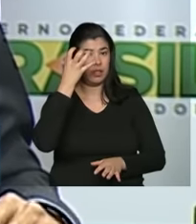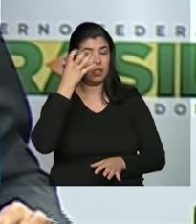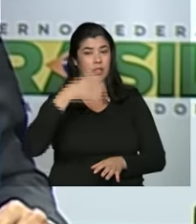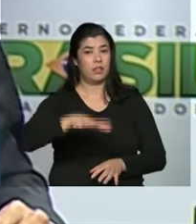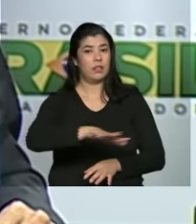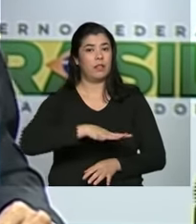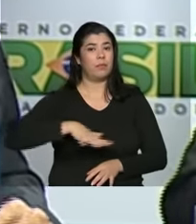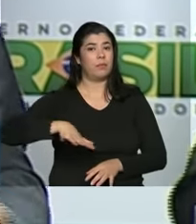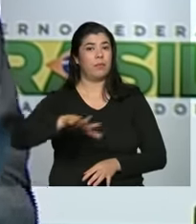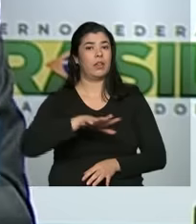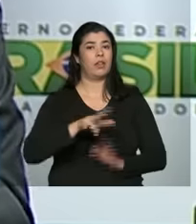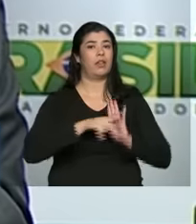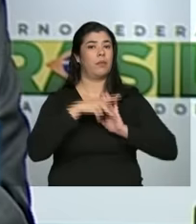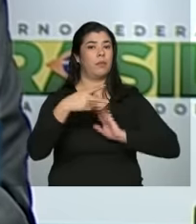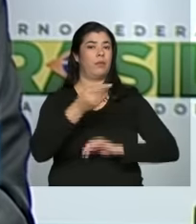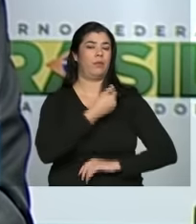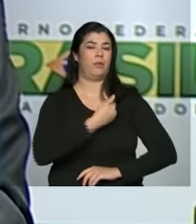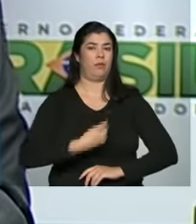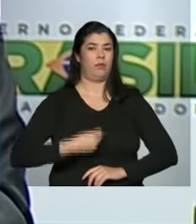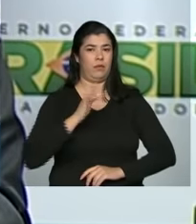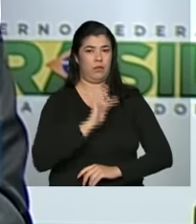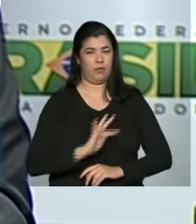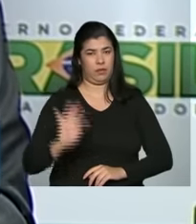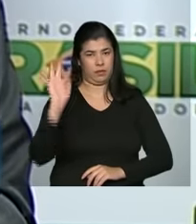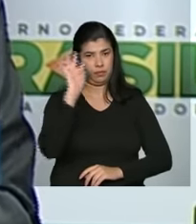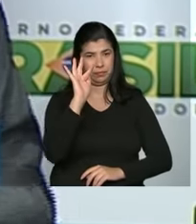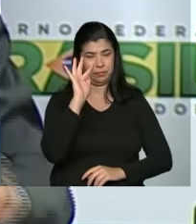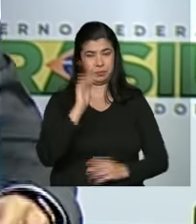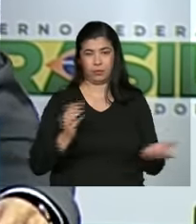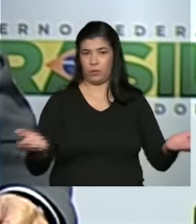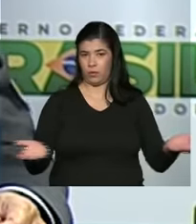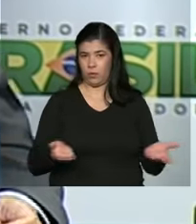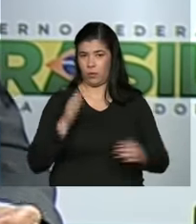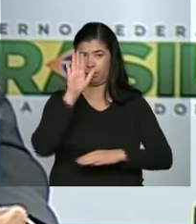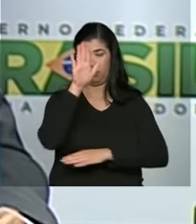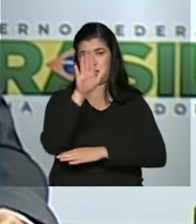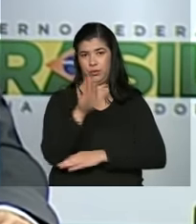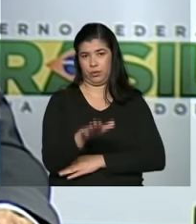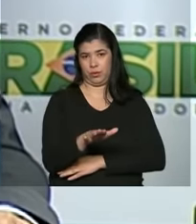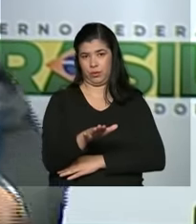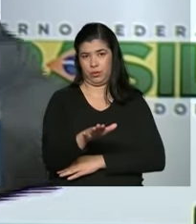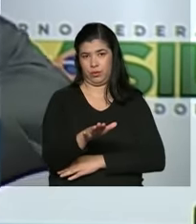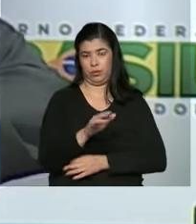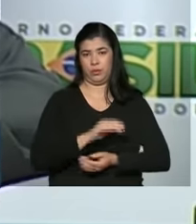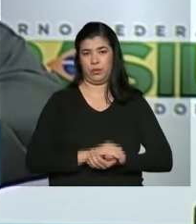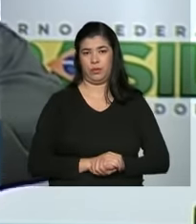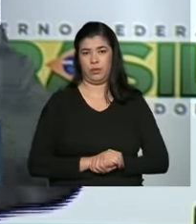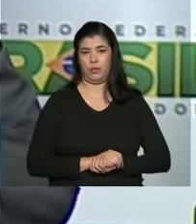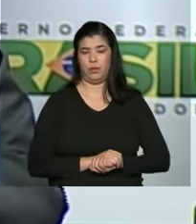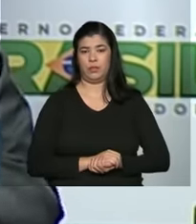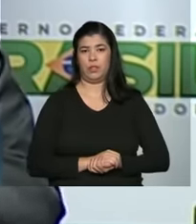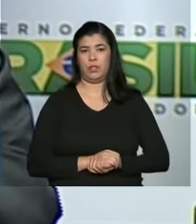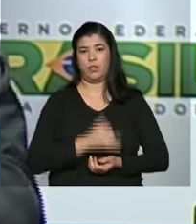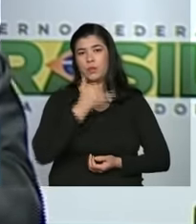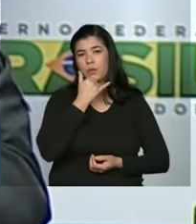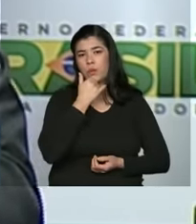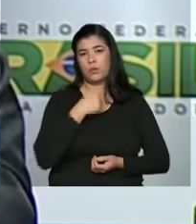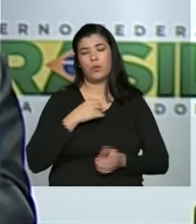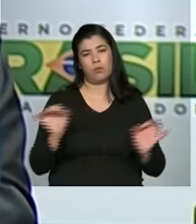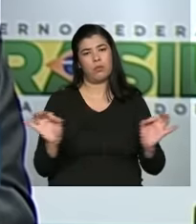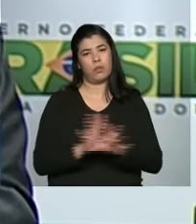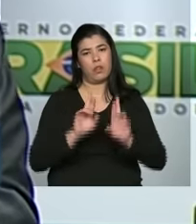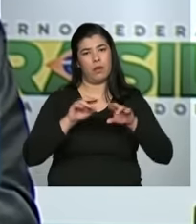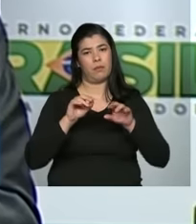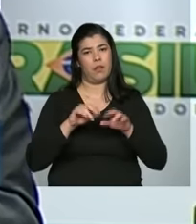âmbito do governo federal agora à tarde eu farei aliás agora às meio-dia assim que